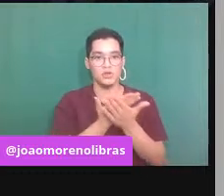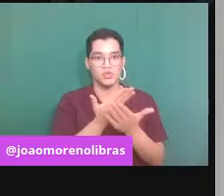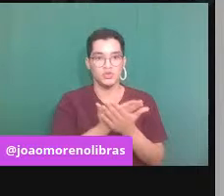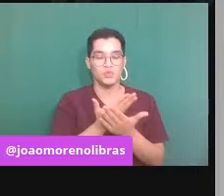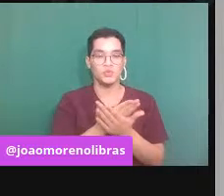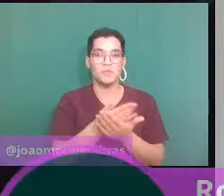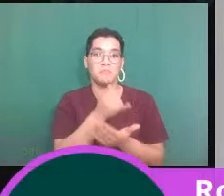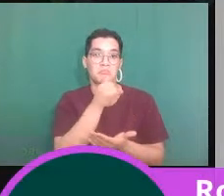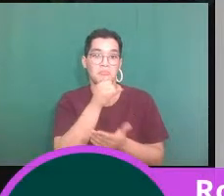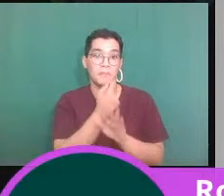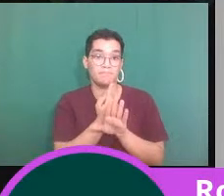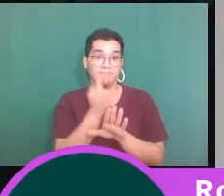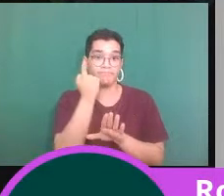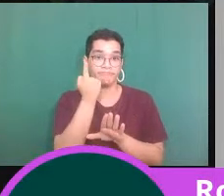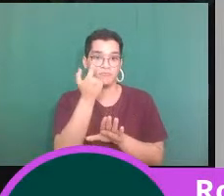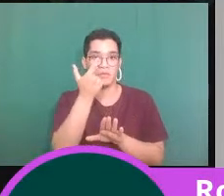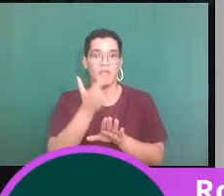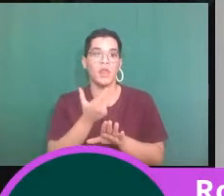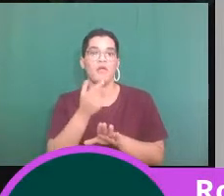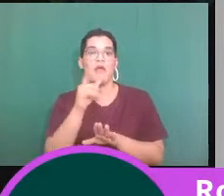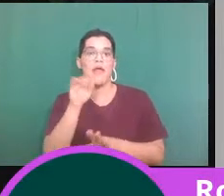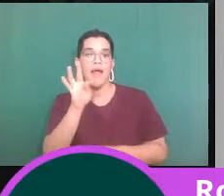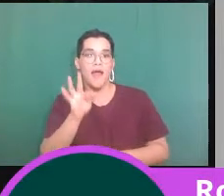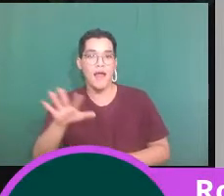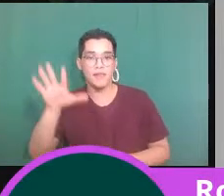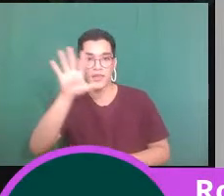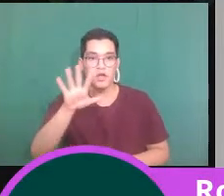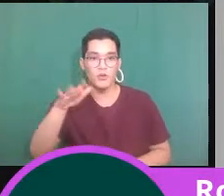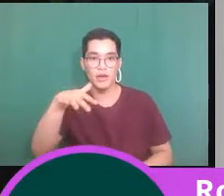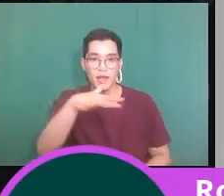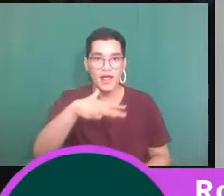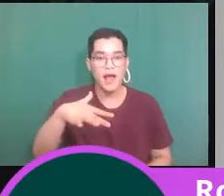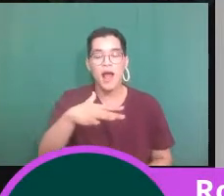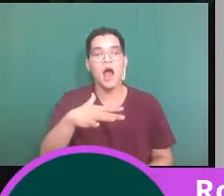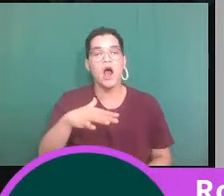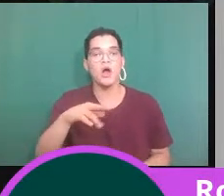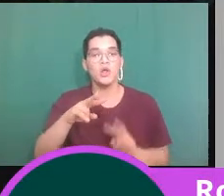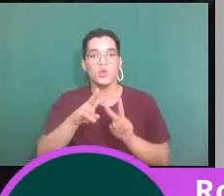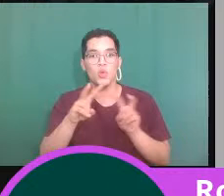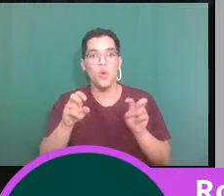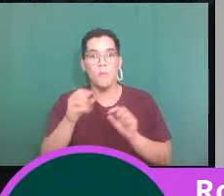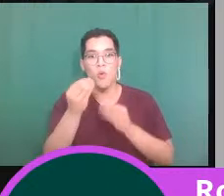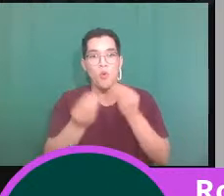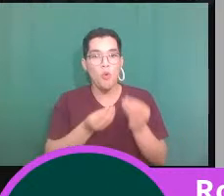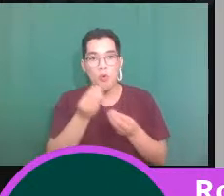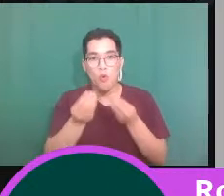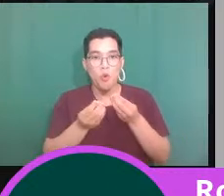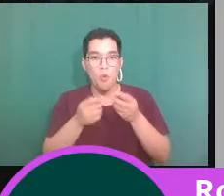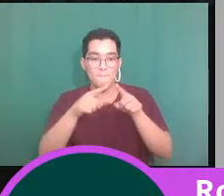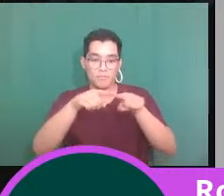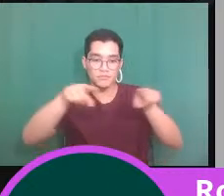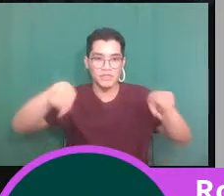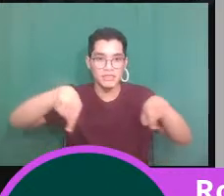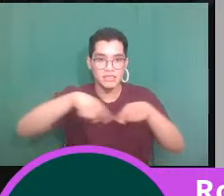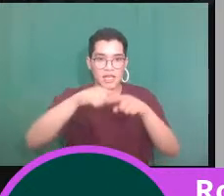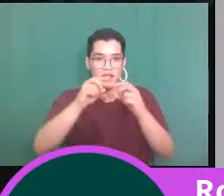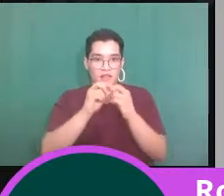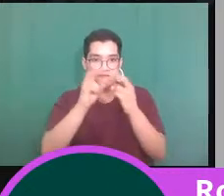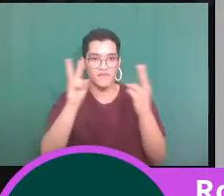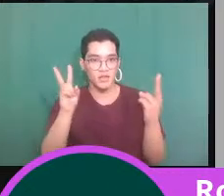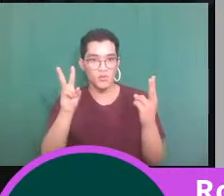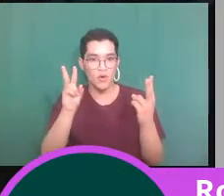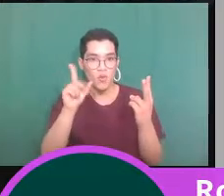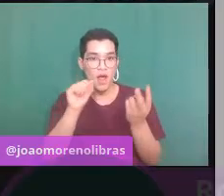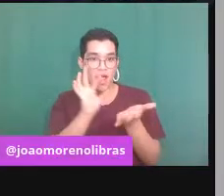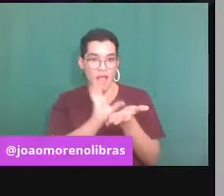aula teórica em ambiente virtual de educação, sequências descritivas e explicativas em diálogo. É um artigo que saiu na